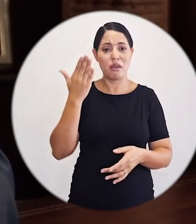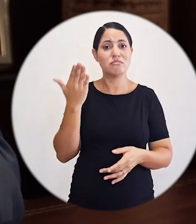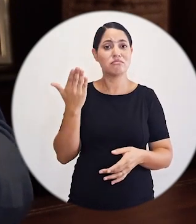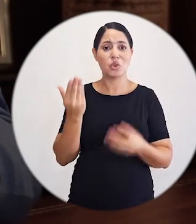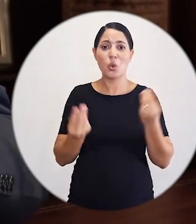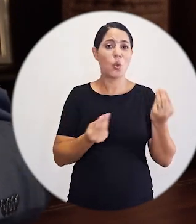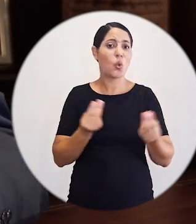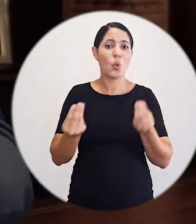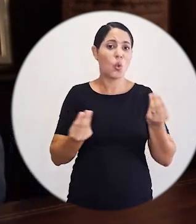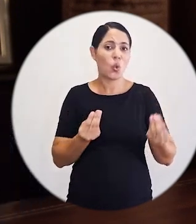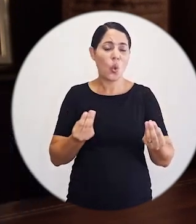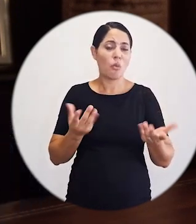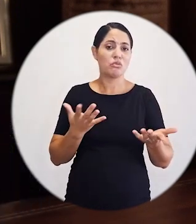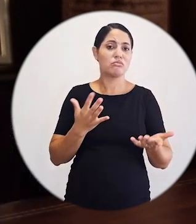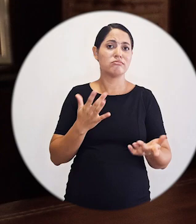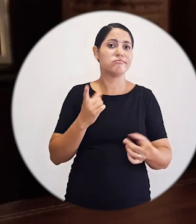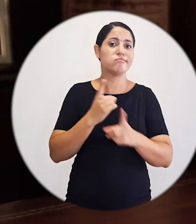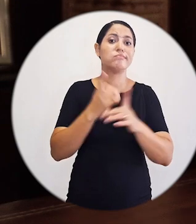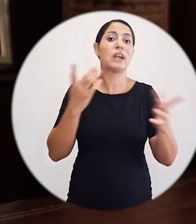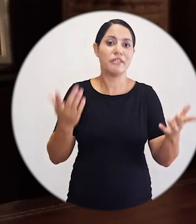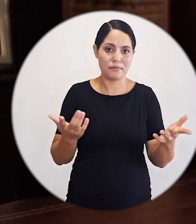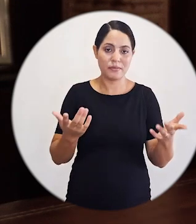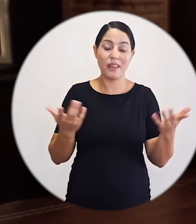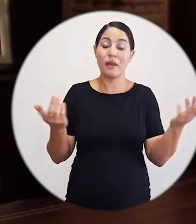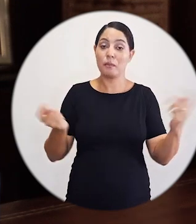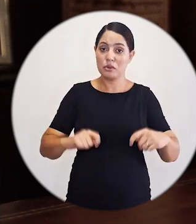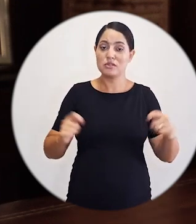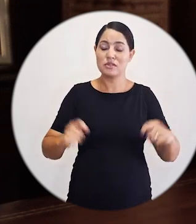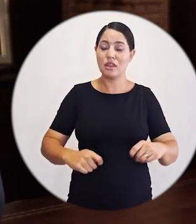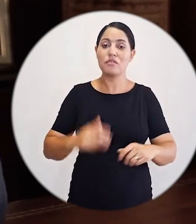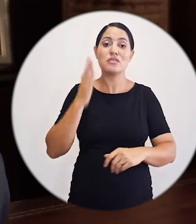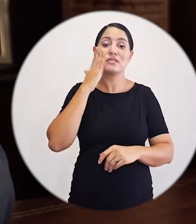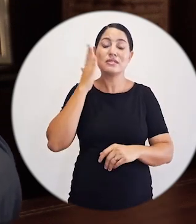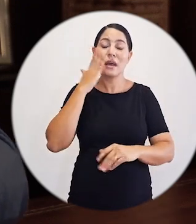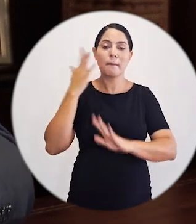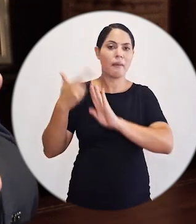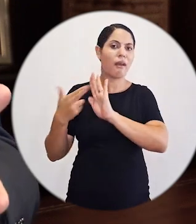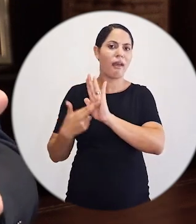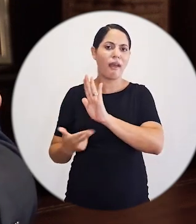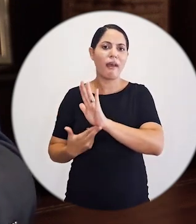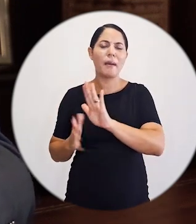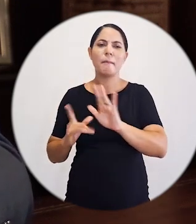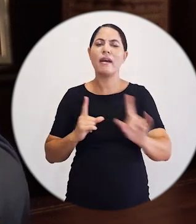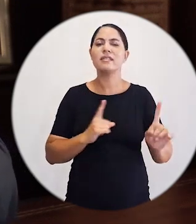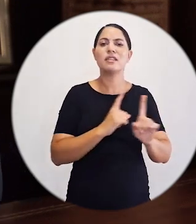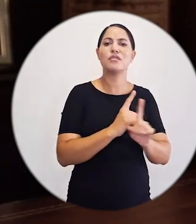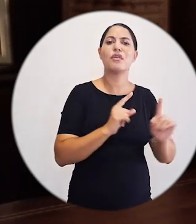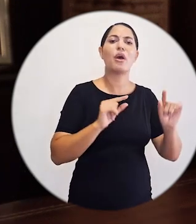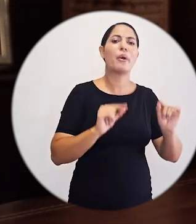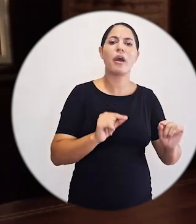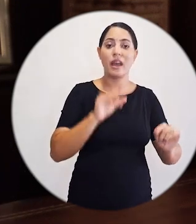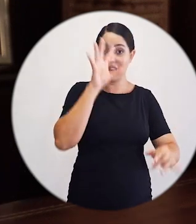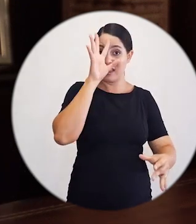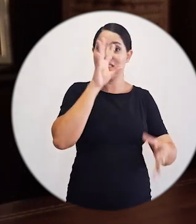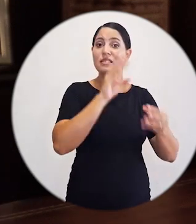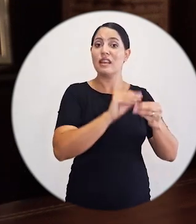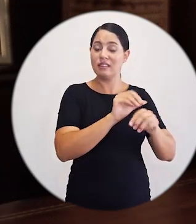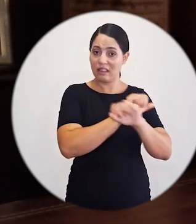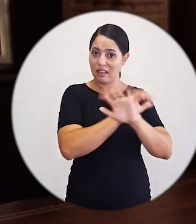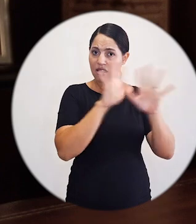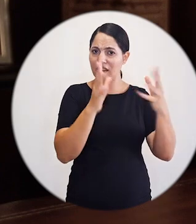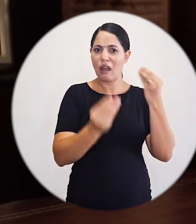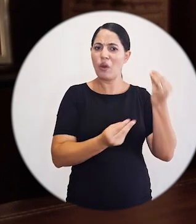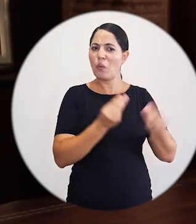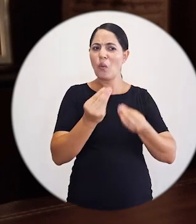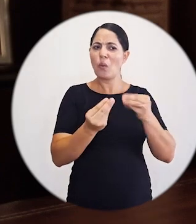podem saber e prever. Saber quais as regras que serão aplicadas e prever no sentido